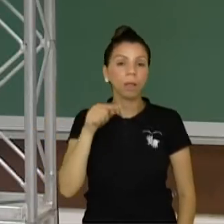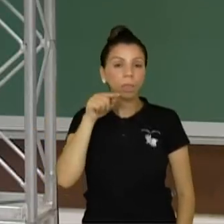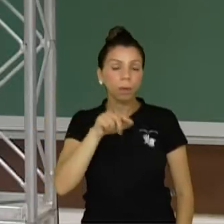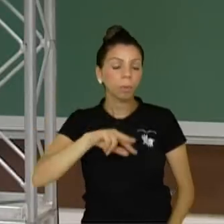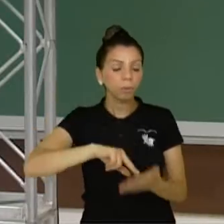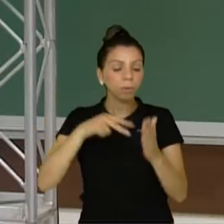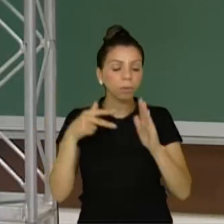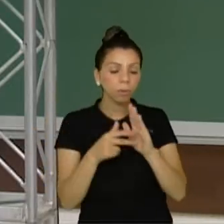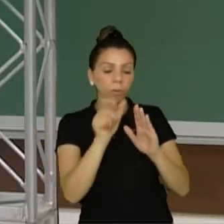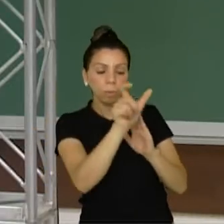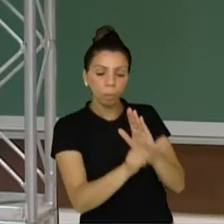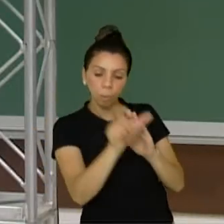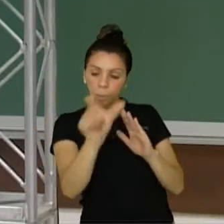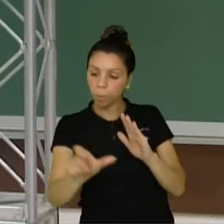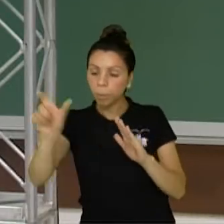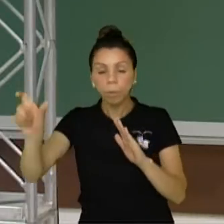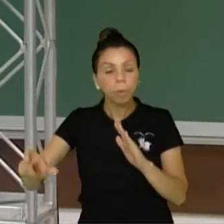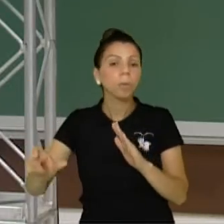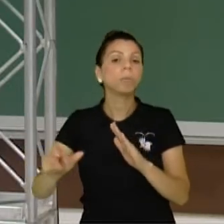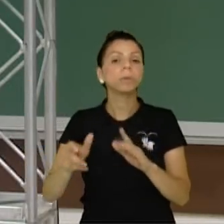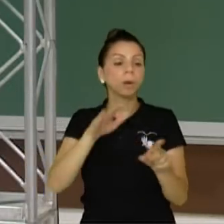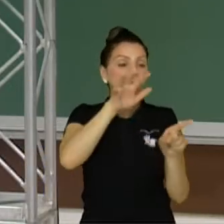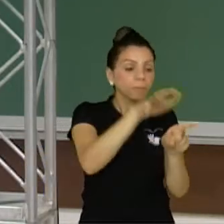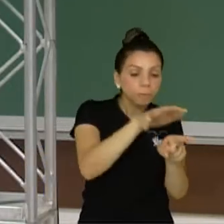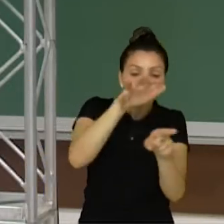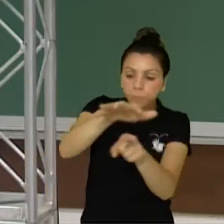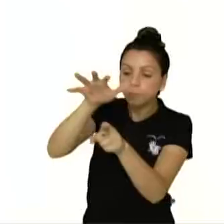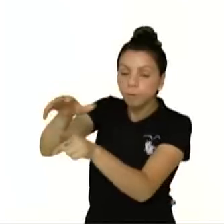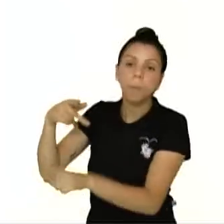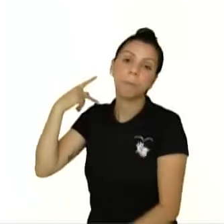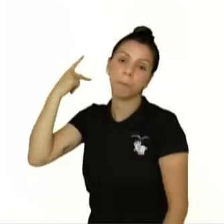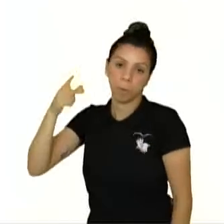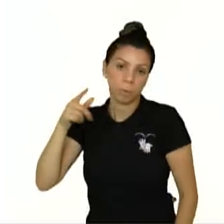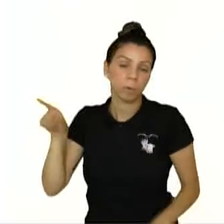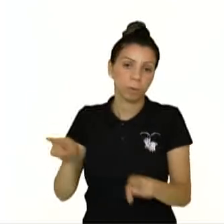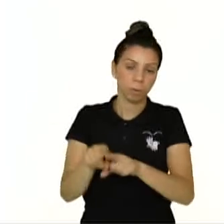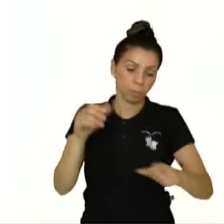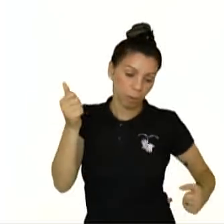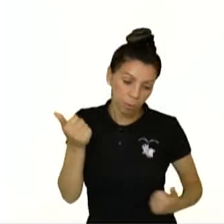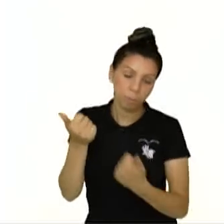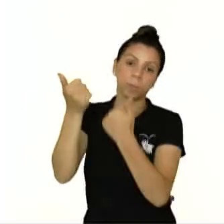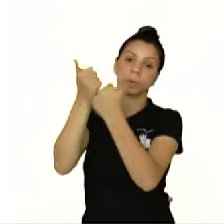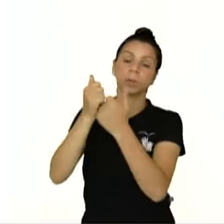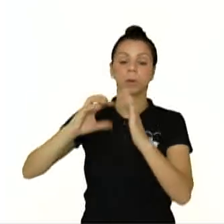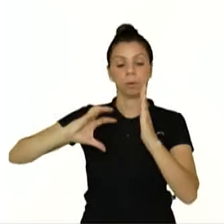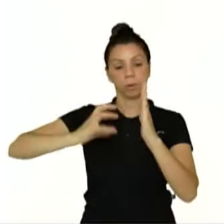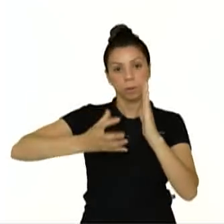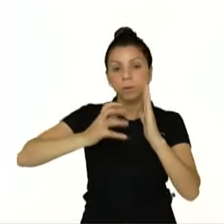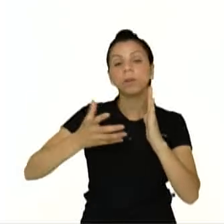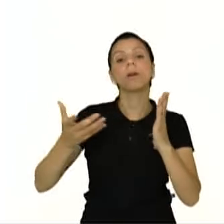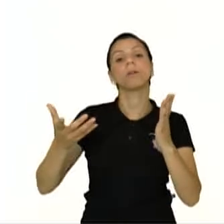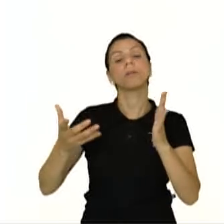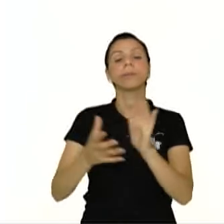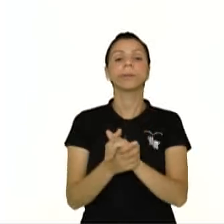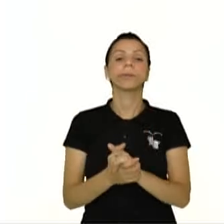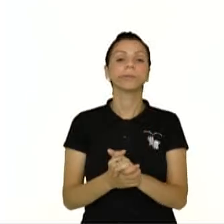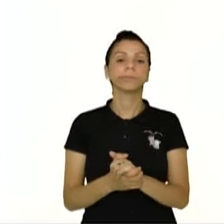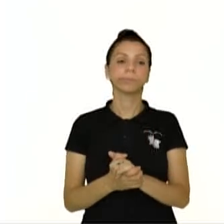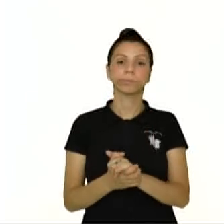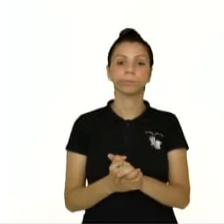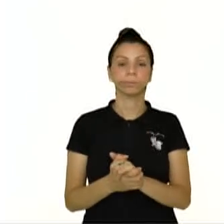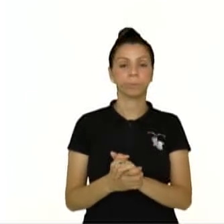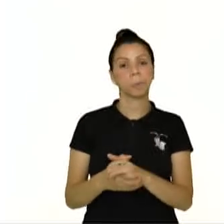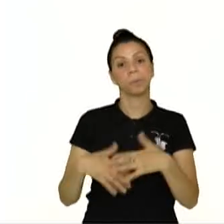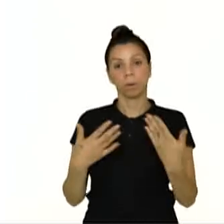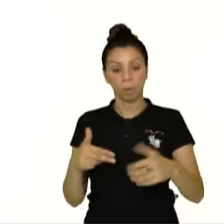a influenciar na política, apoiando determinados partidos políticos, certos candidatos, e assim,